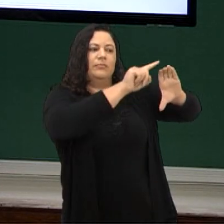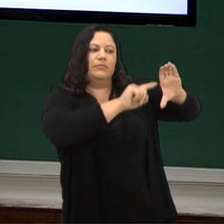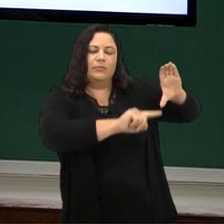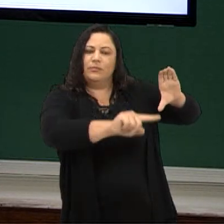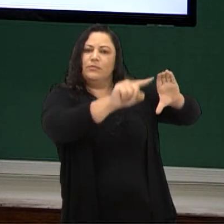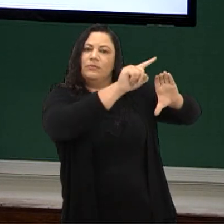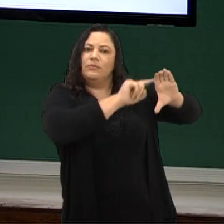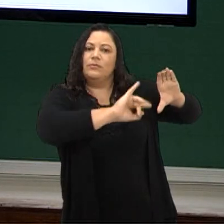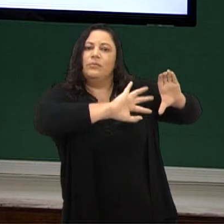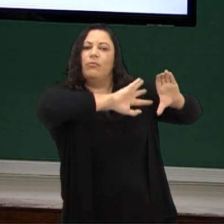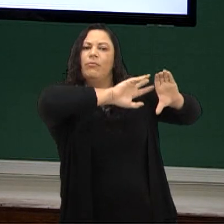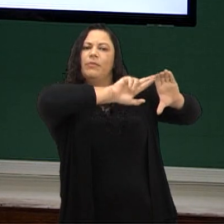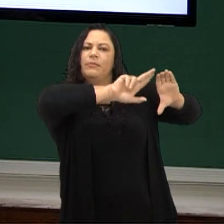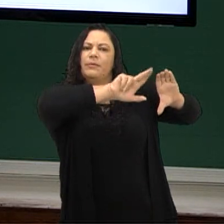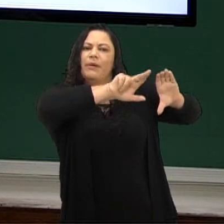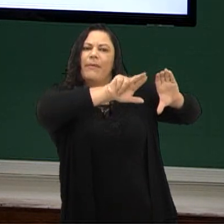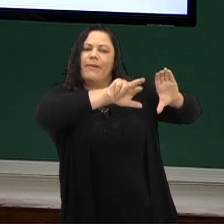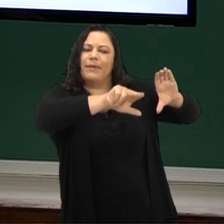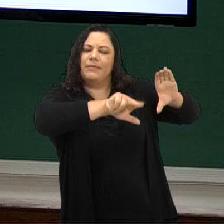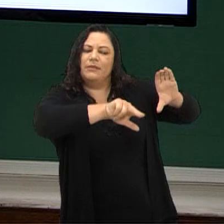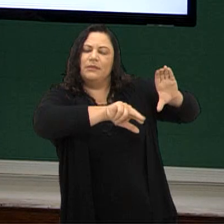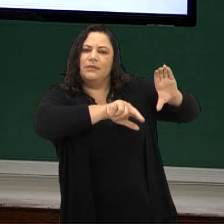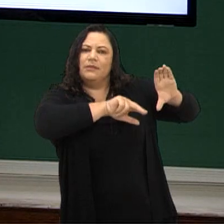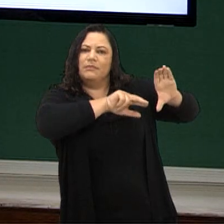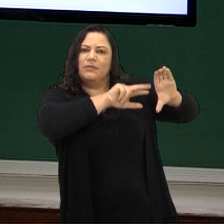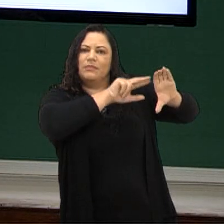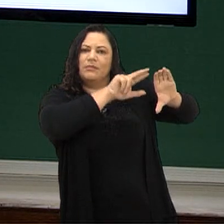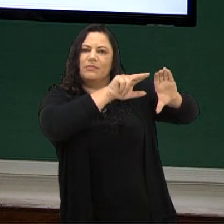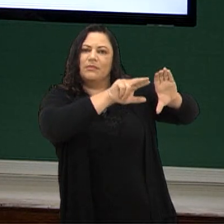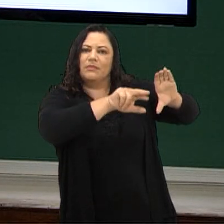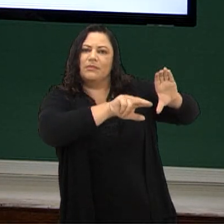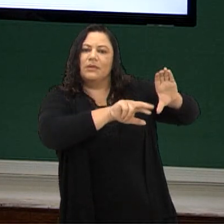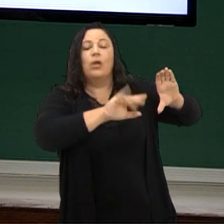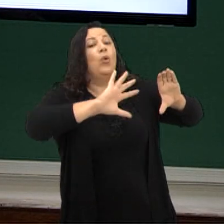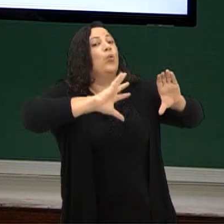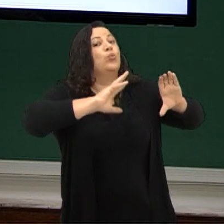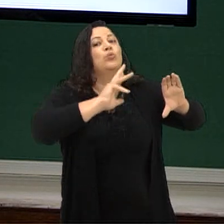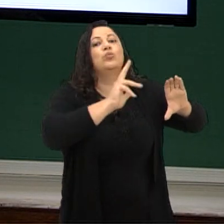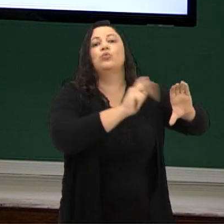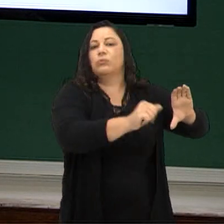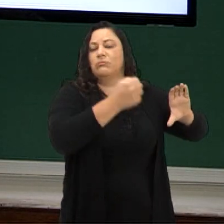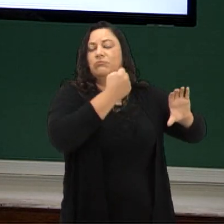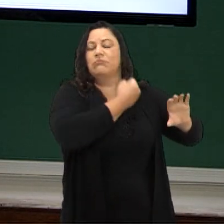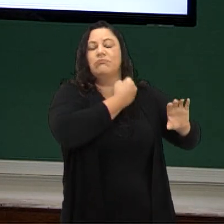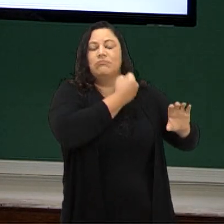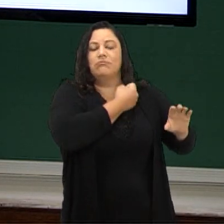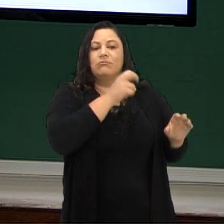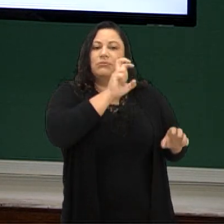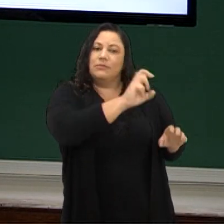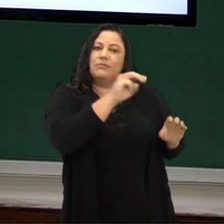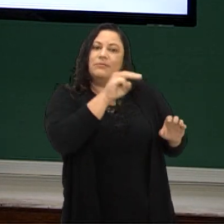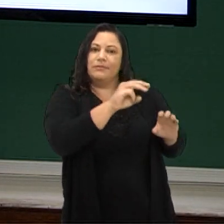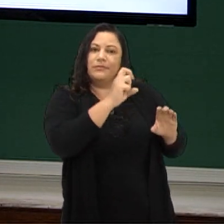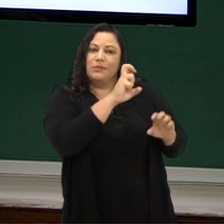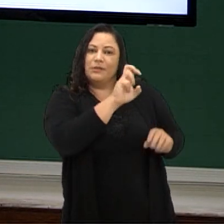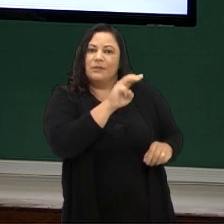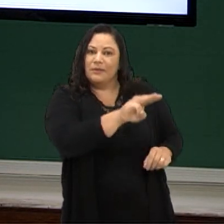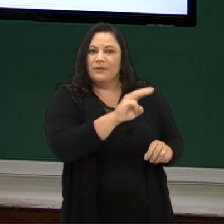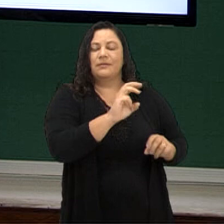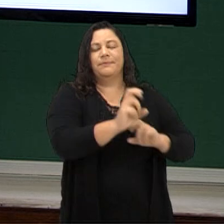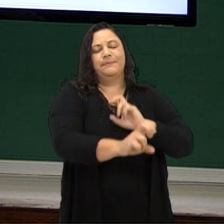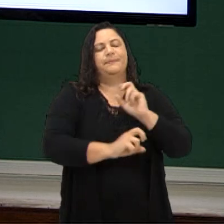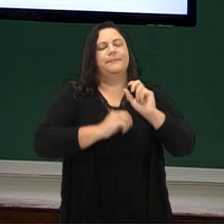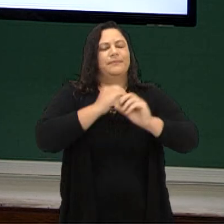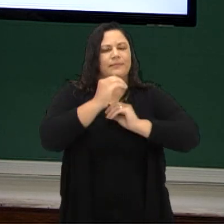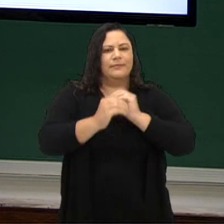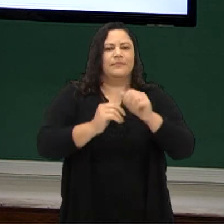os números ou os sinaizinhos que aparecem. E se for do minuto, ele vai passando de 5 em 5 minutos, certo? E se for a